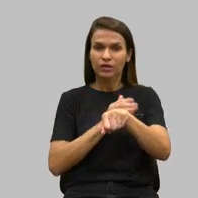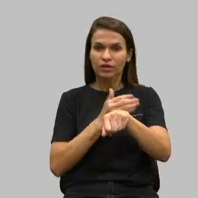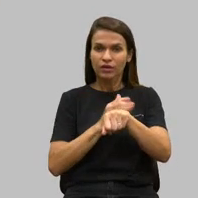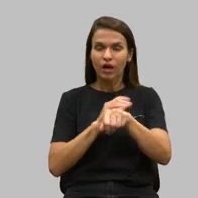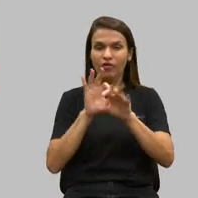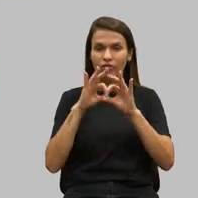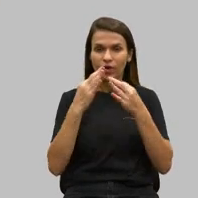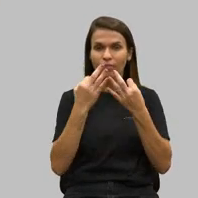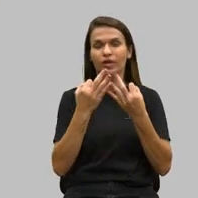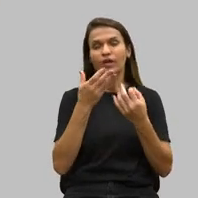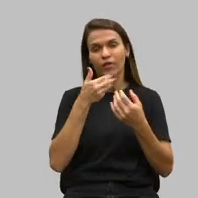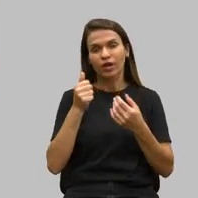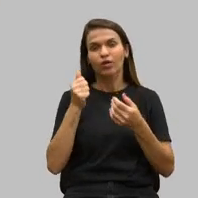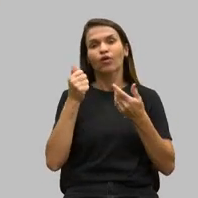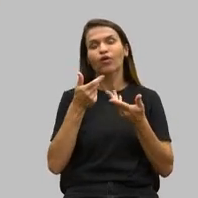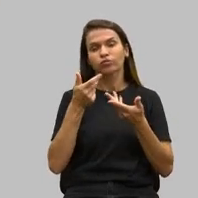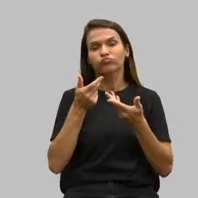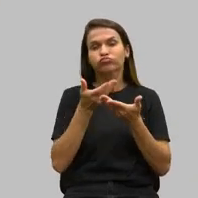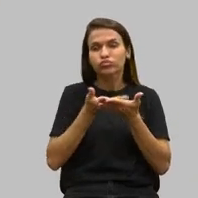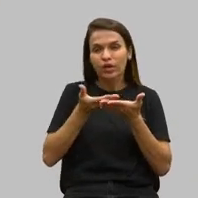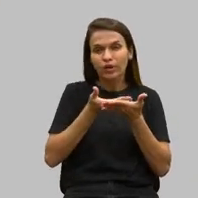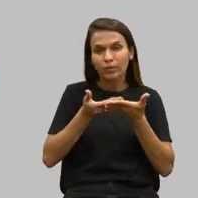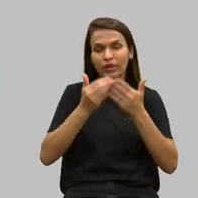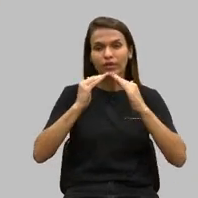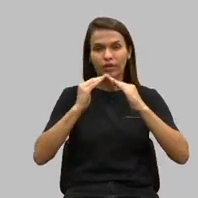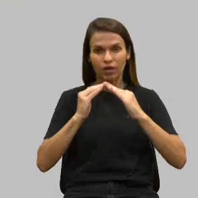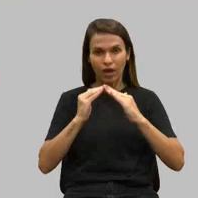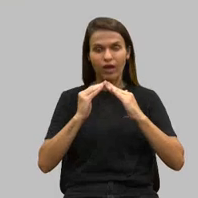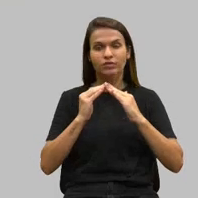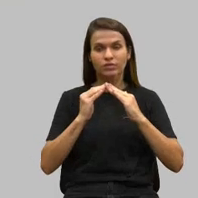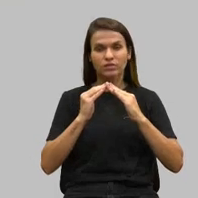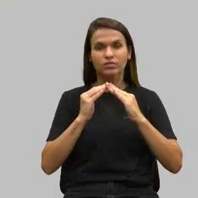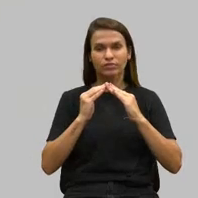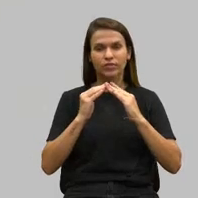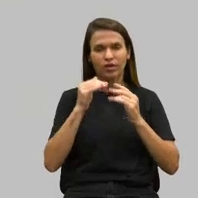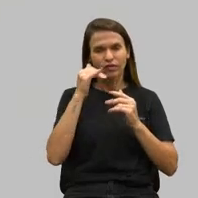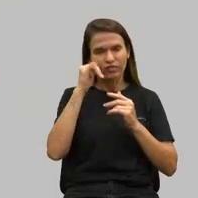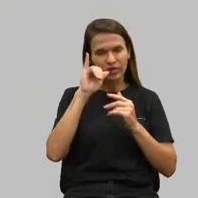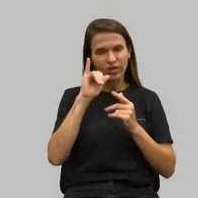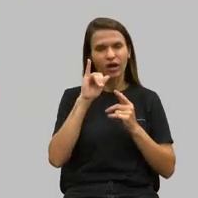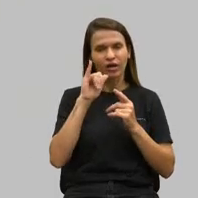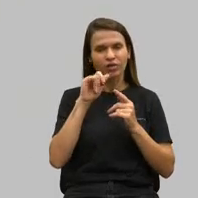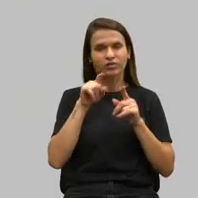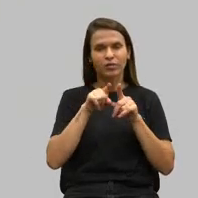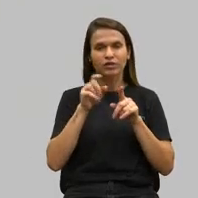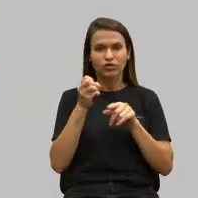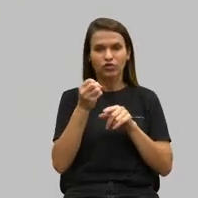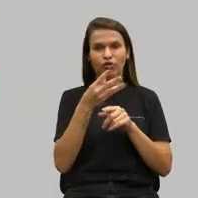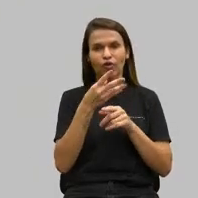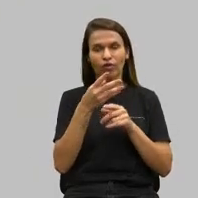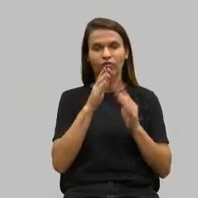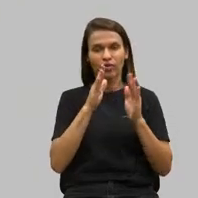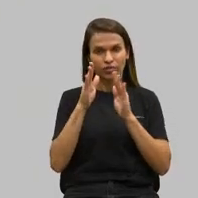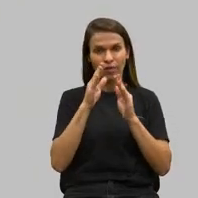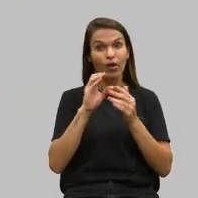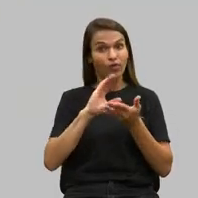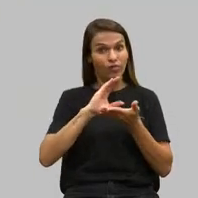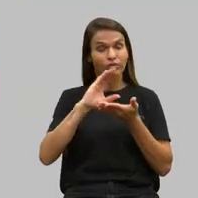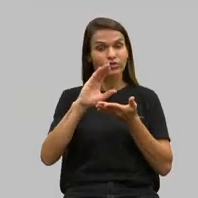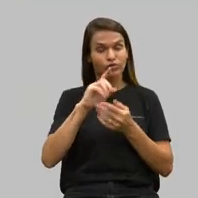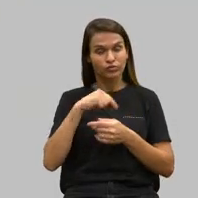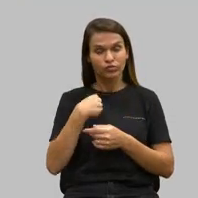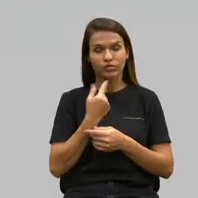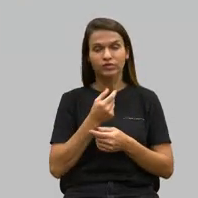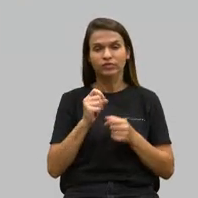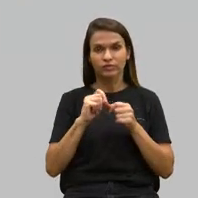o paciente, e a gente não evoluir para hemodiálise tendo essa nova etapa. Então, é um investimento muito alto que nós estamos fazendo. Da